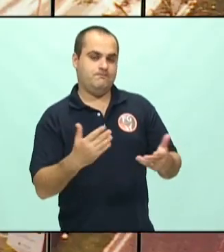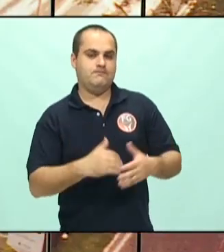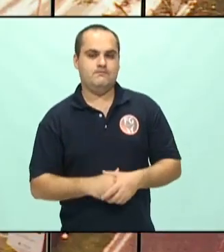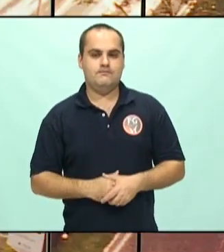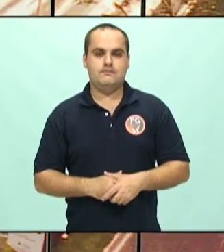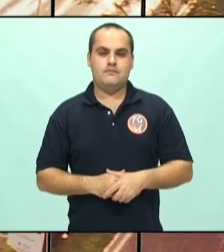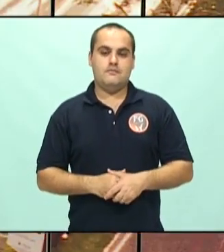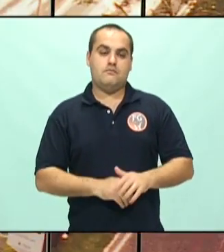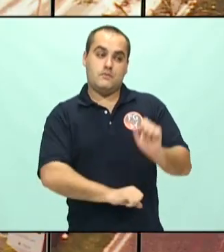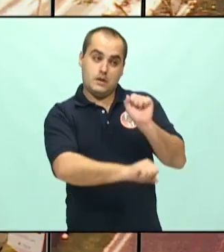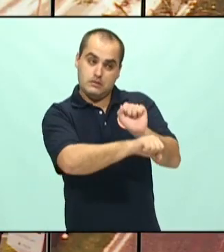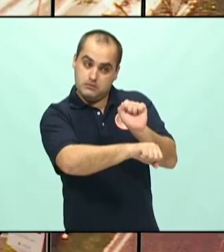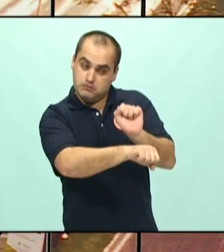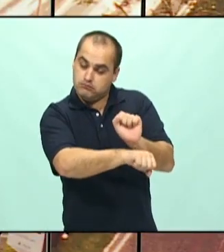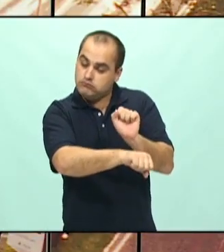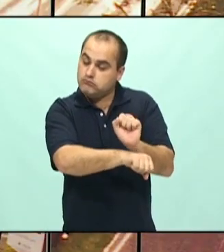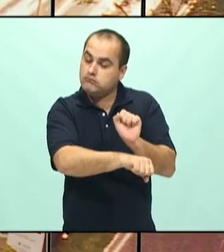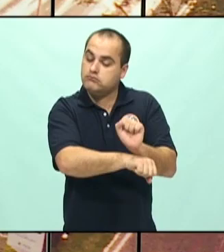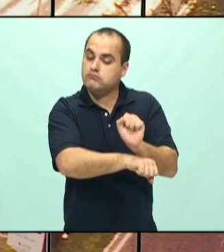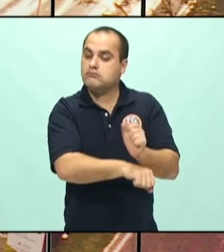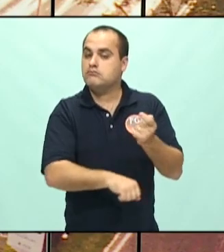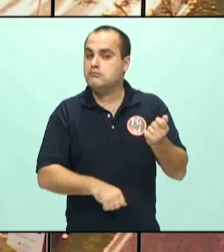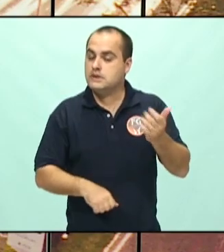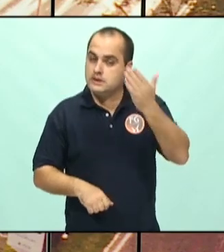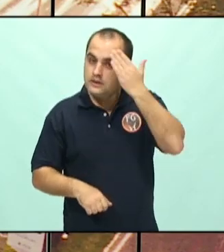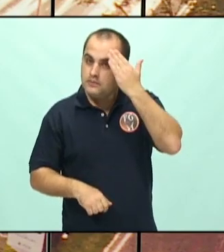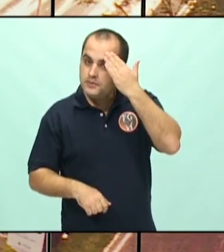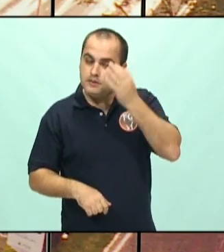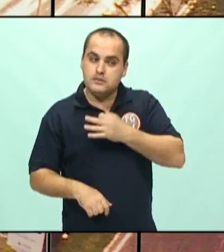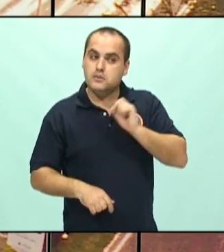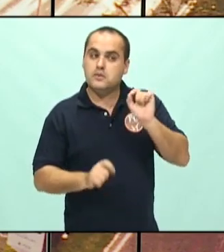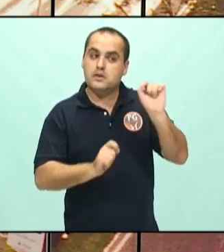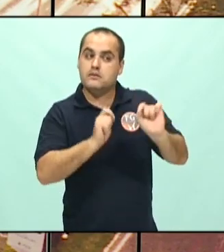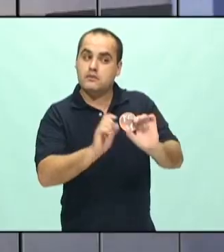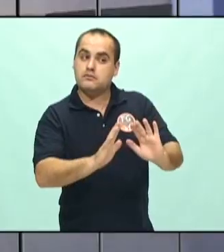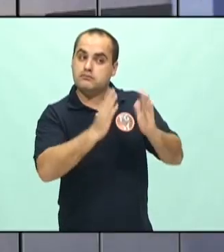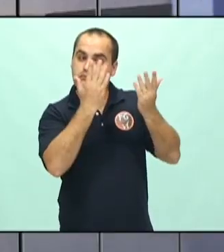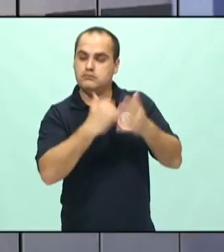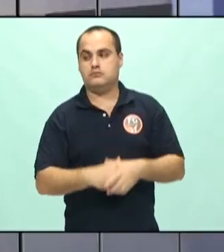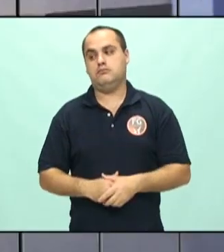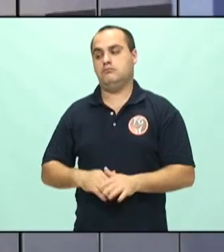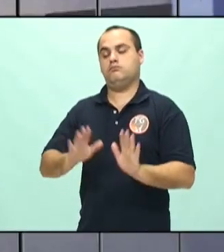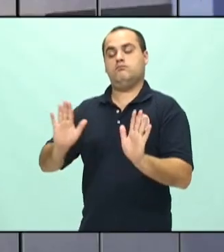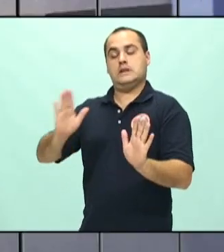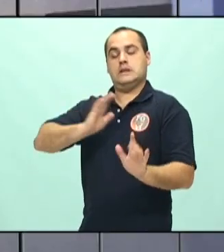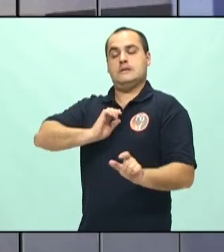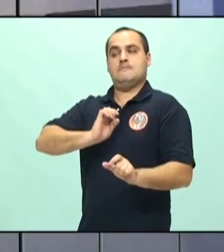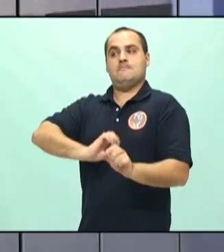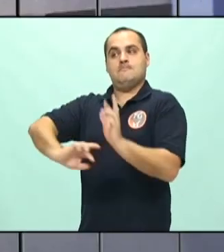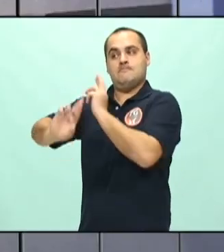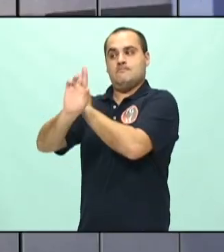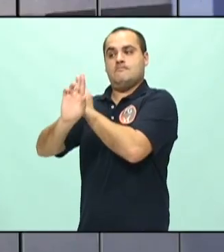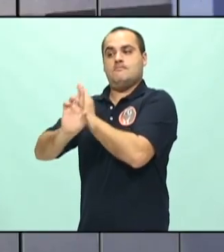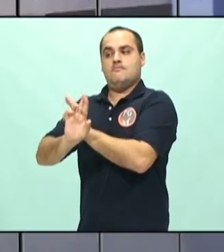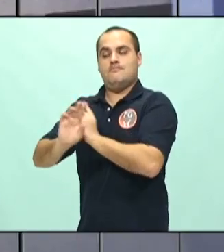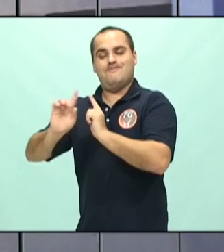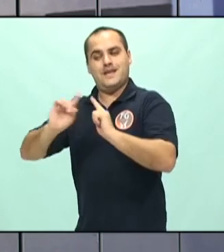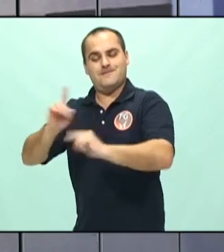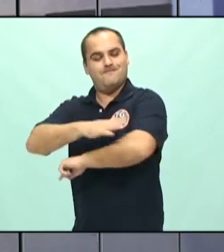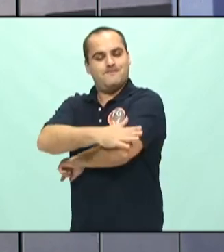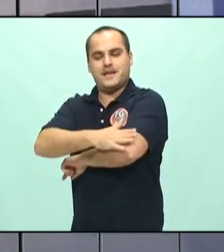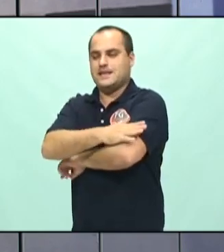vamos esperar mais um pouco pra gente sair do gênero b ou resolver na certa assim mais - praça praça